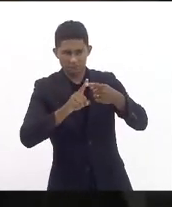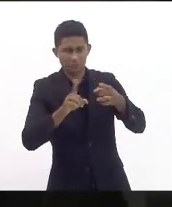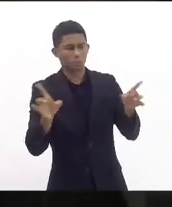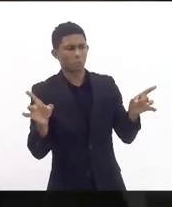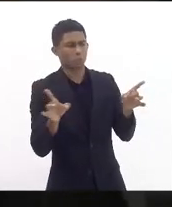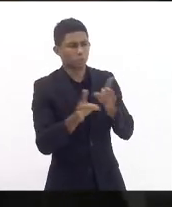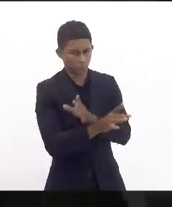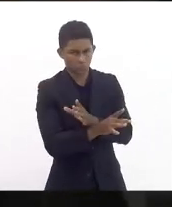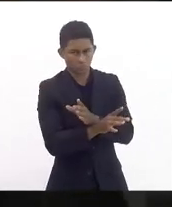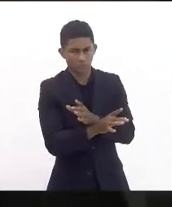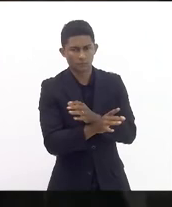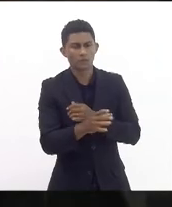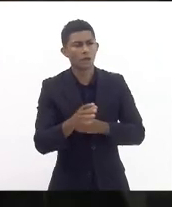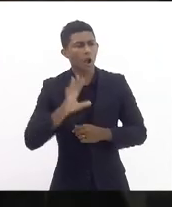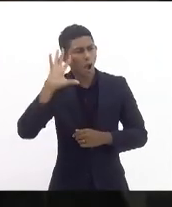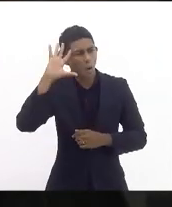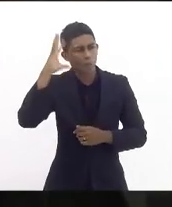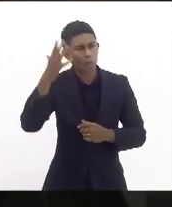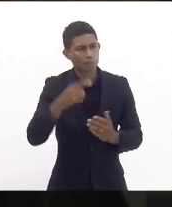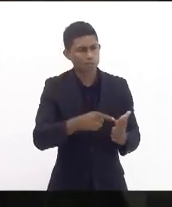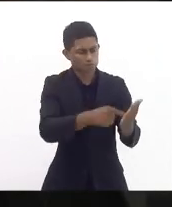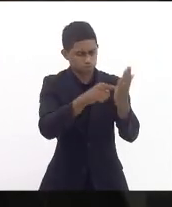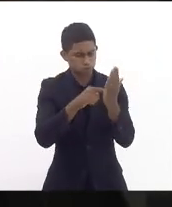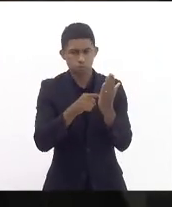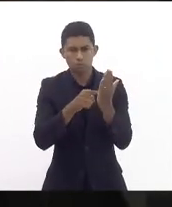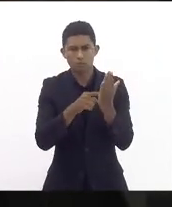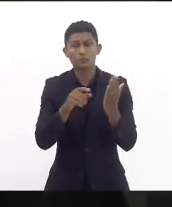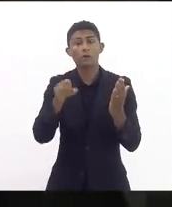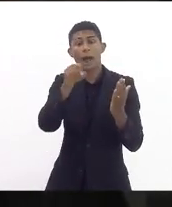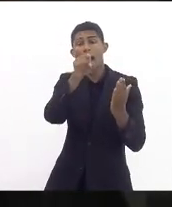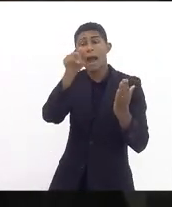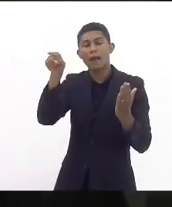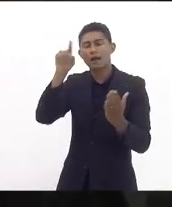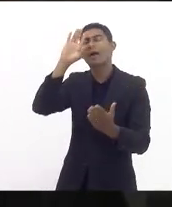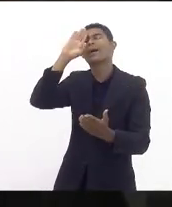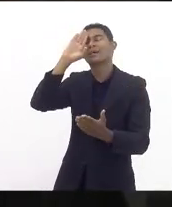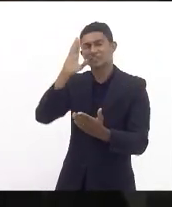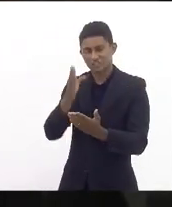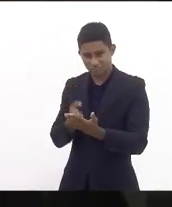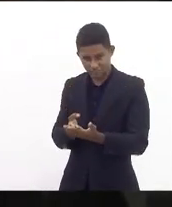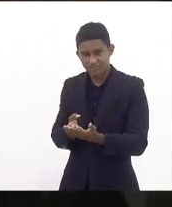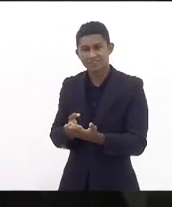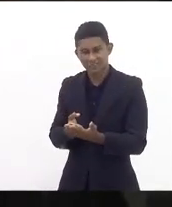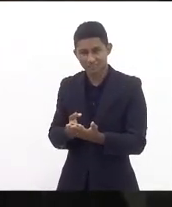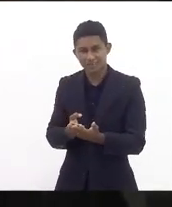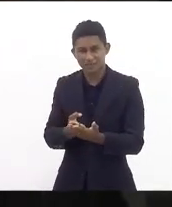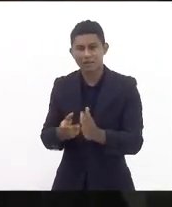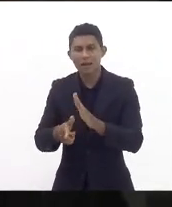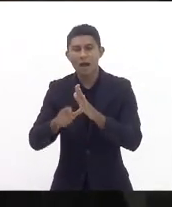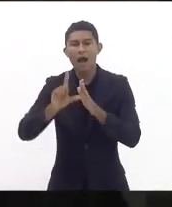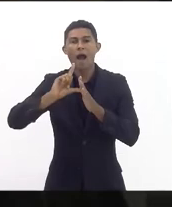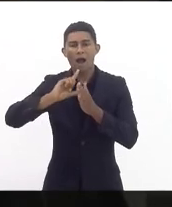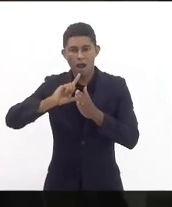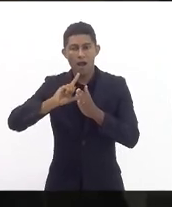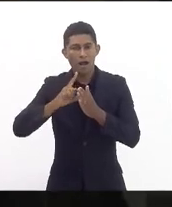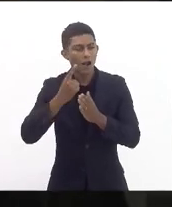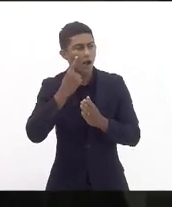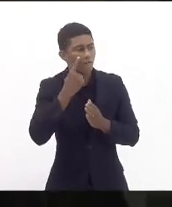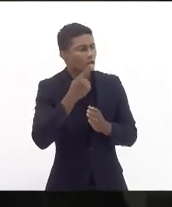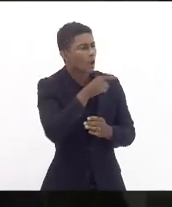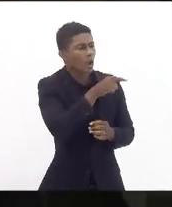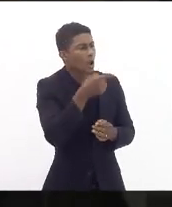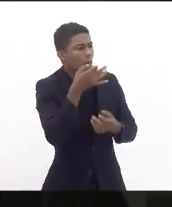veio a prévia e gozá-la eles acreditam na boca de urna antes de apurar ele não tem boca de urna como